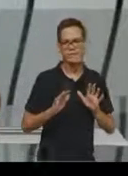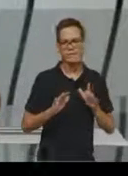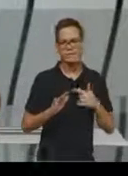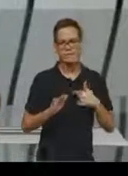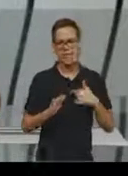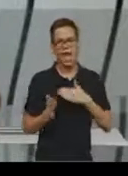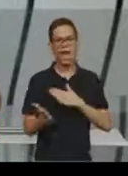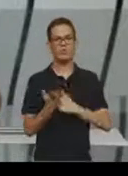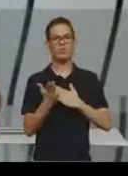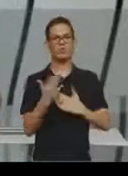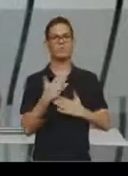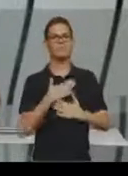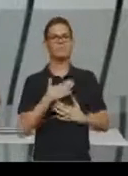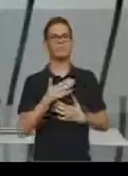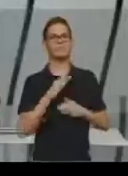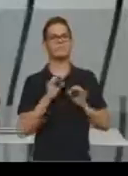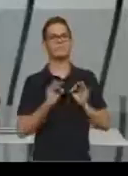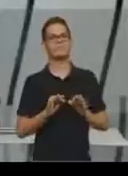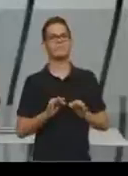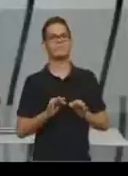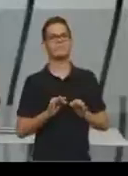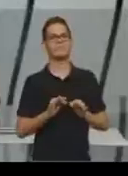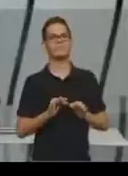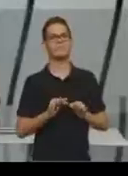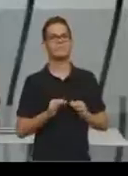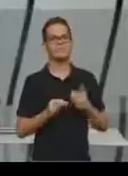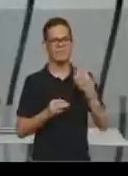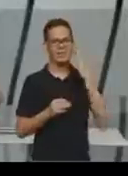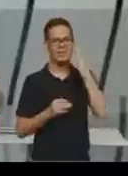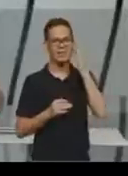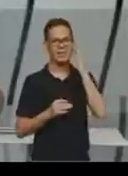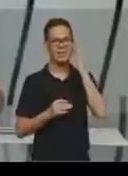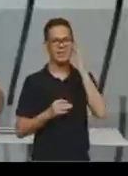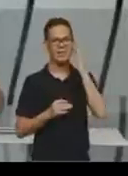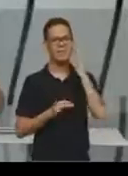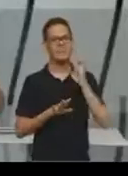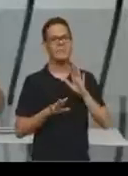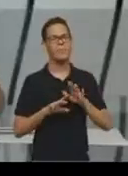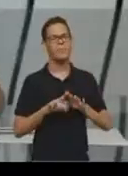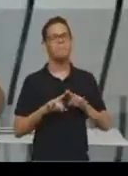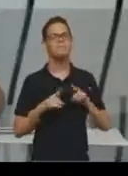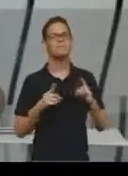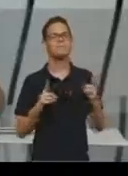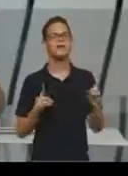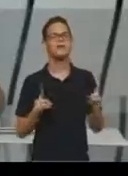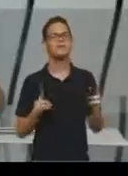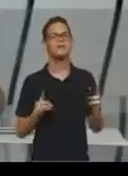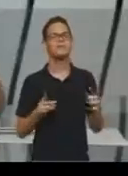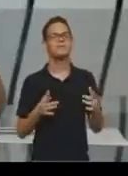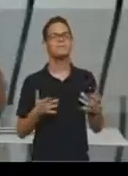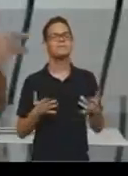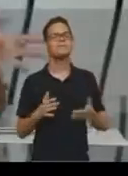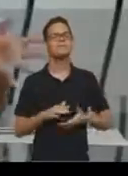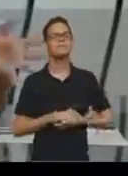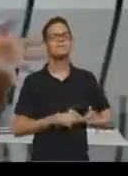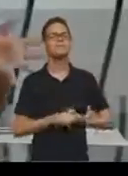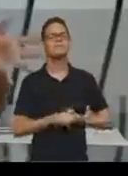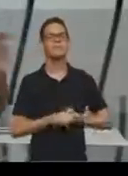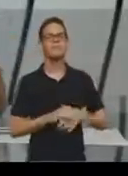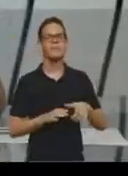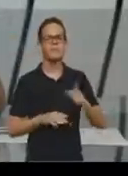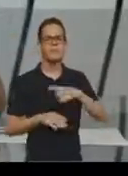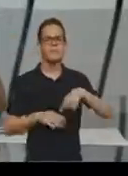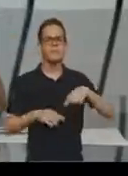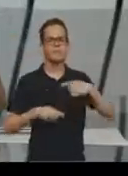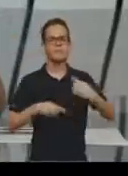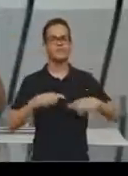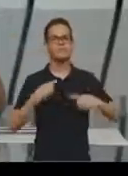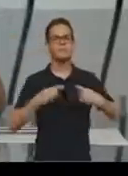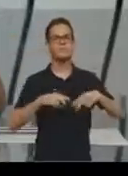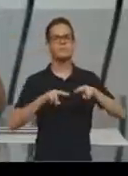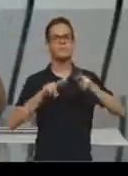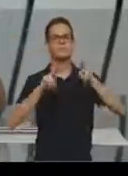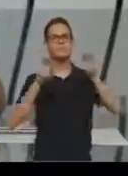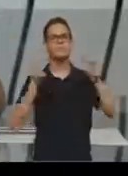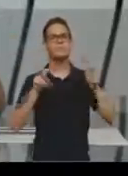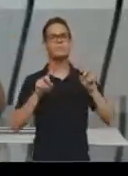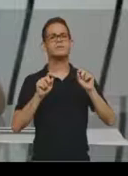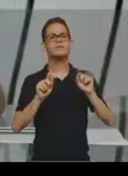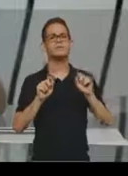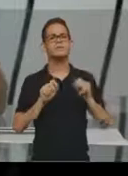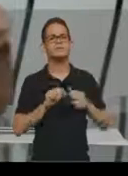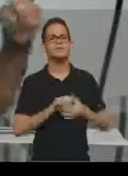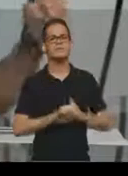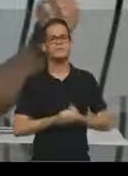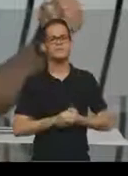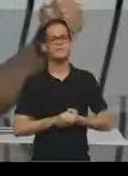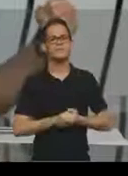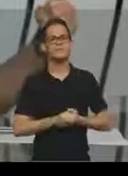só está pensando em mim, por exemplo. Mas aí eu falei, gente, igual a gente estava discutindo sobre a questão